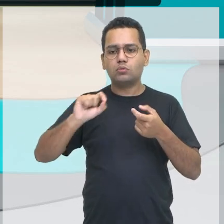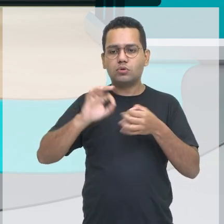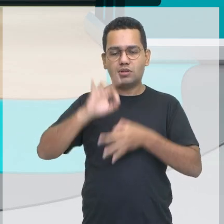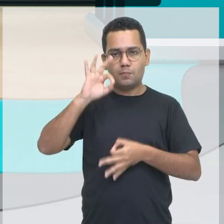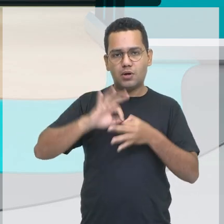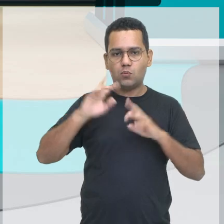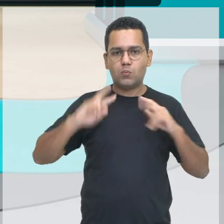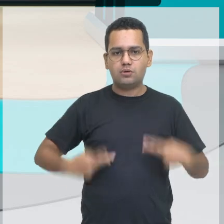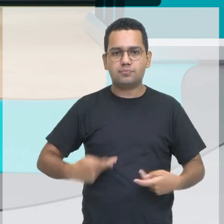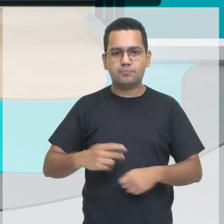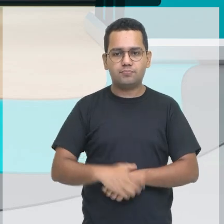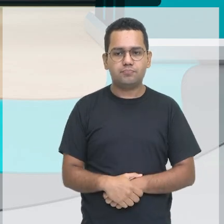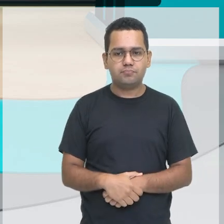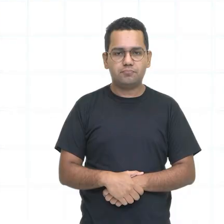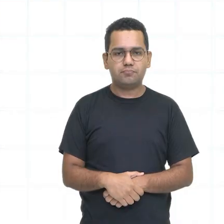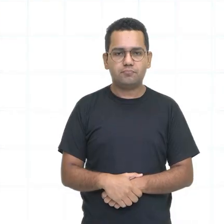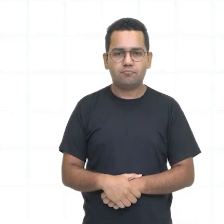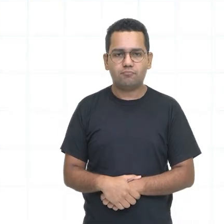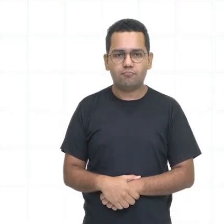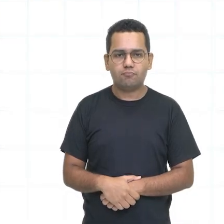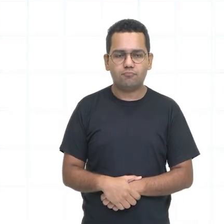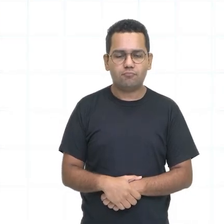Então,